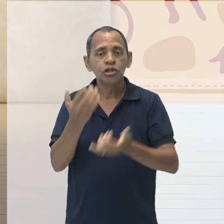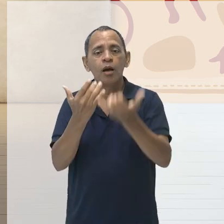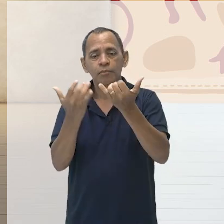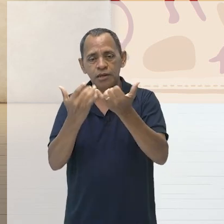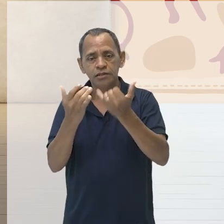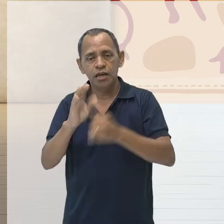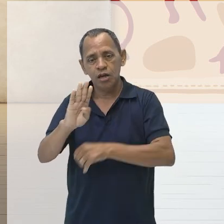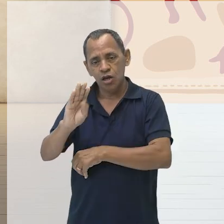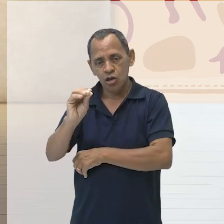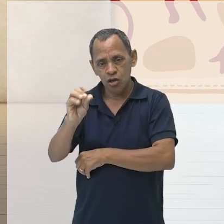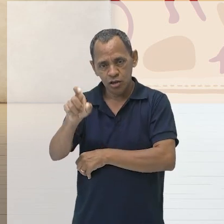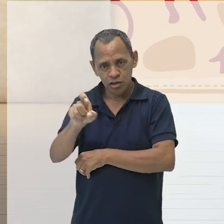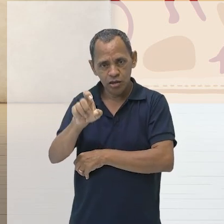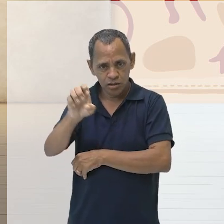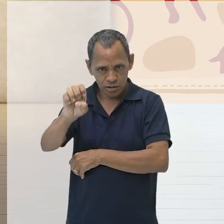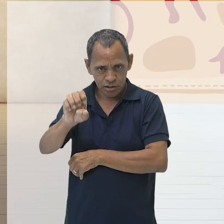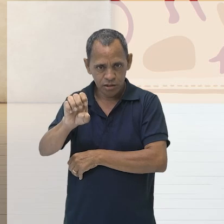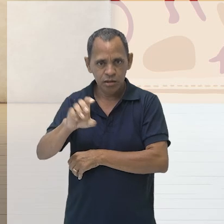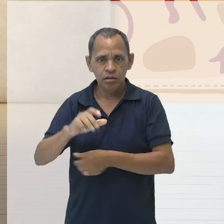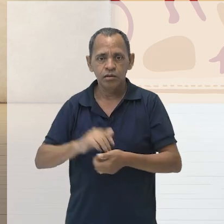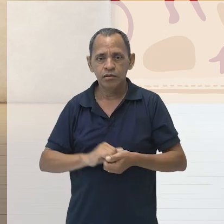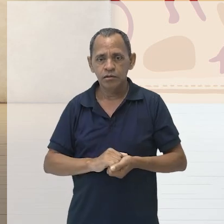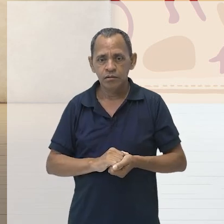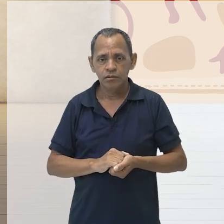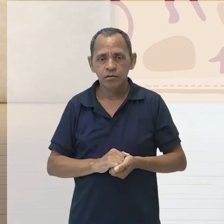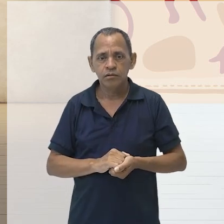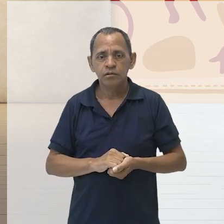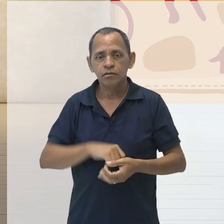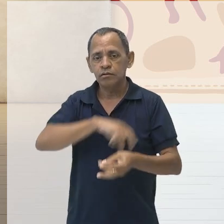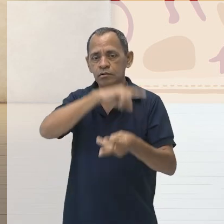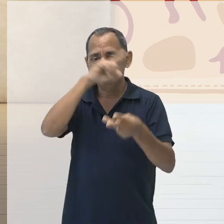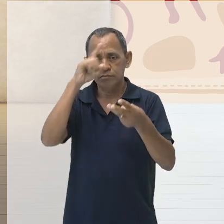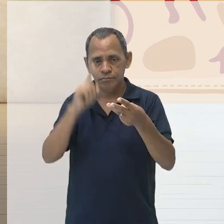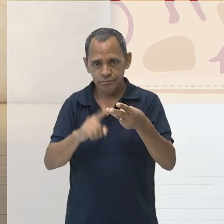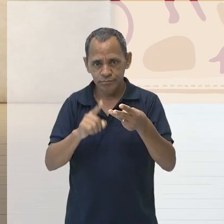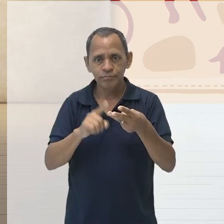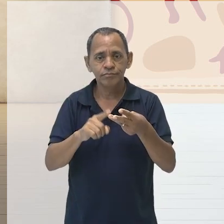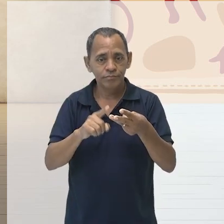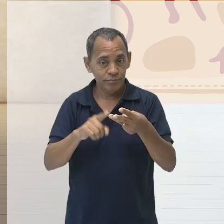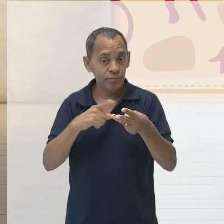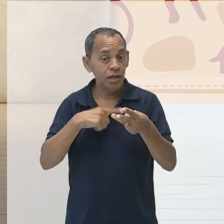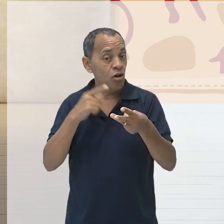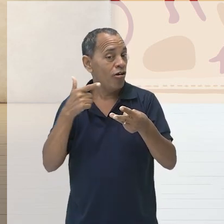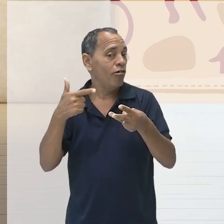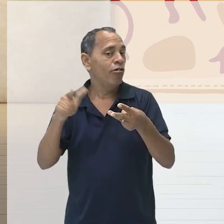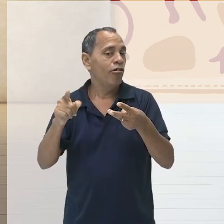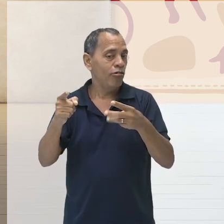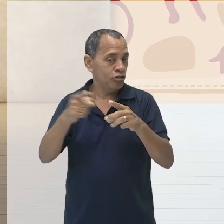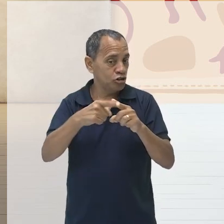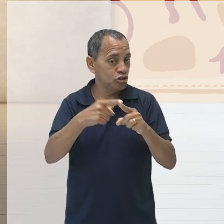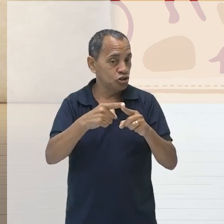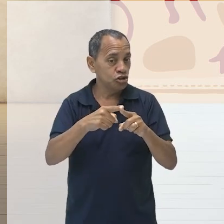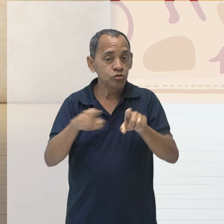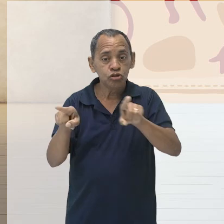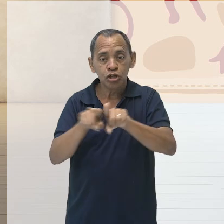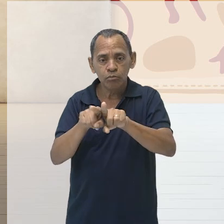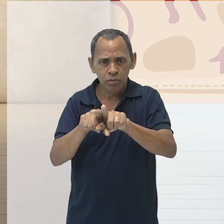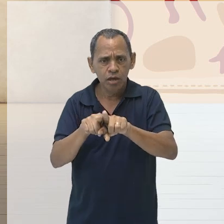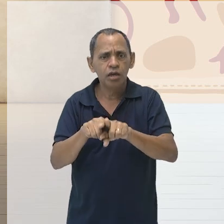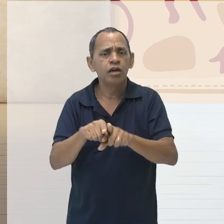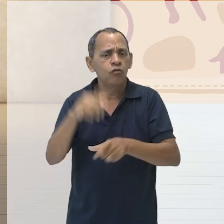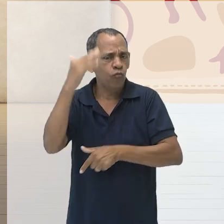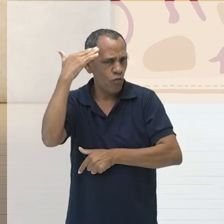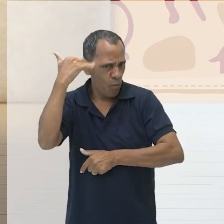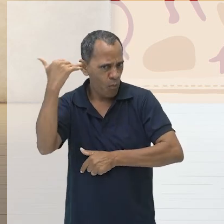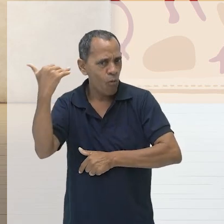atual. Certo? Bom, além do pali, do pigme, nós temos outro que é bem mais conhecido